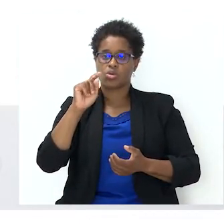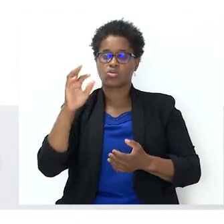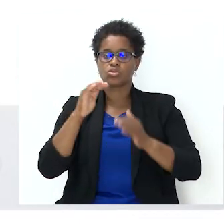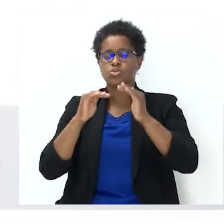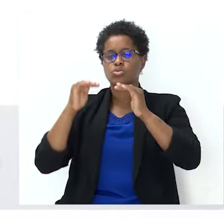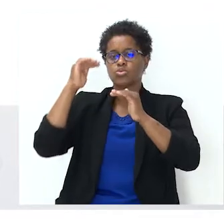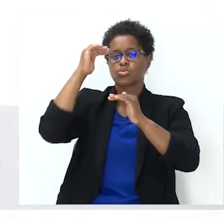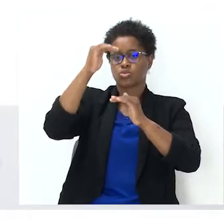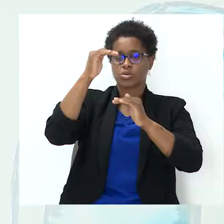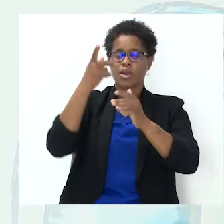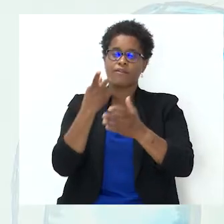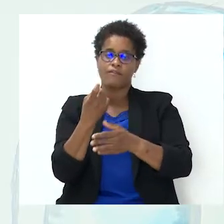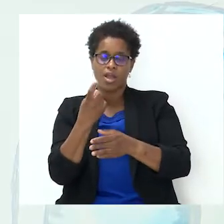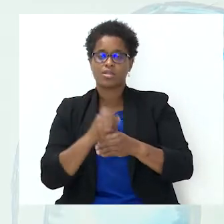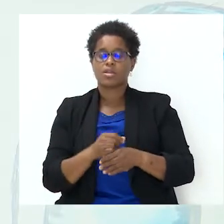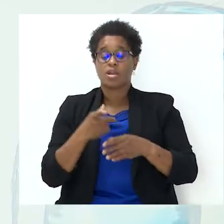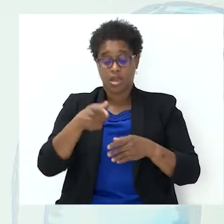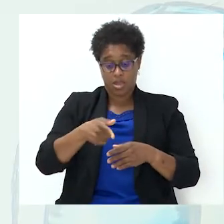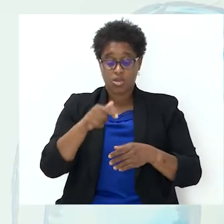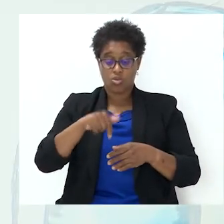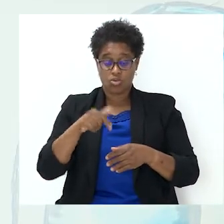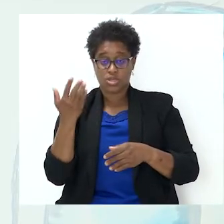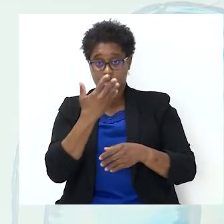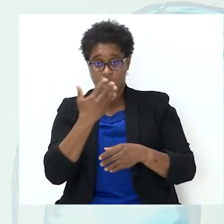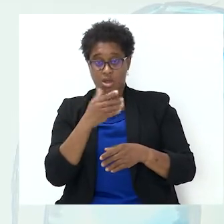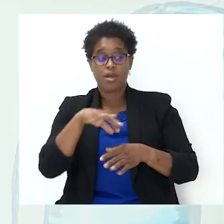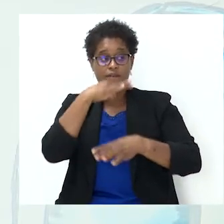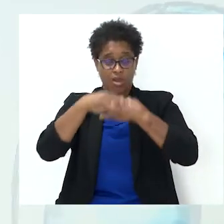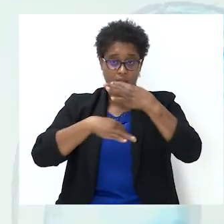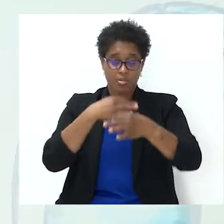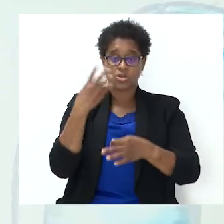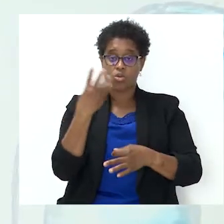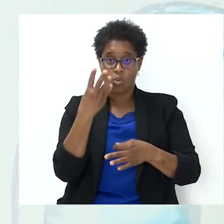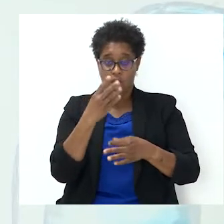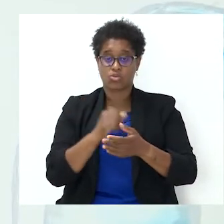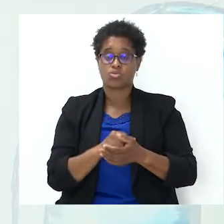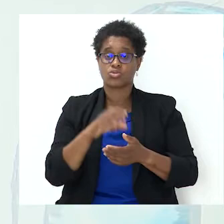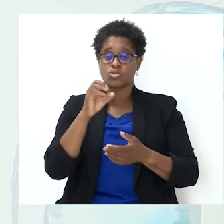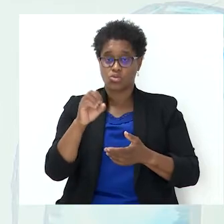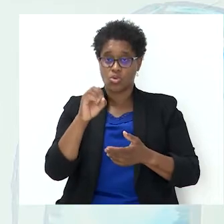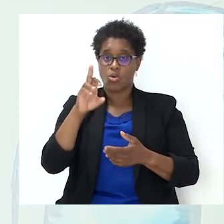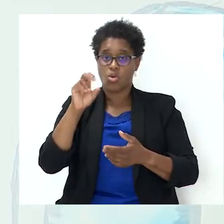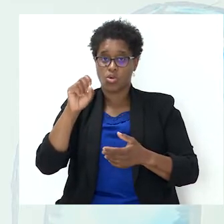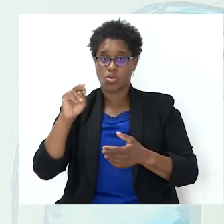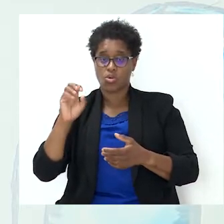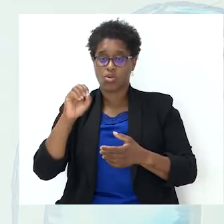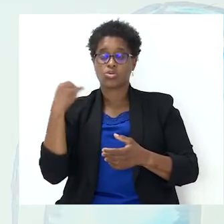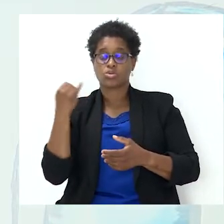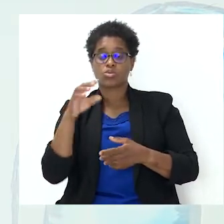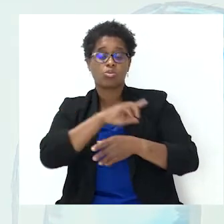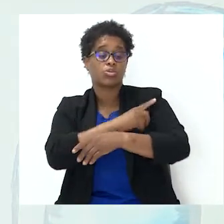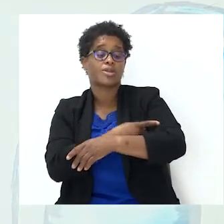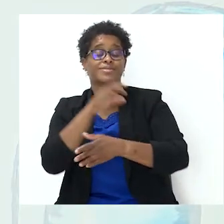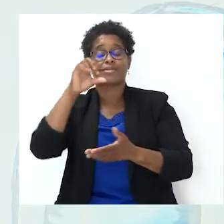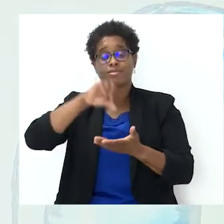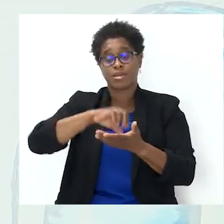soberania que faltam. Nós aqui, hoje, nesta aula, falamos de 4 órgãos do poder central. Temos